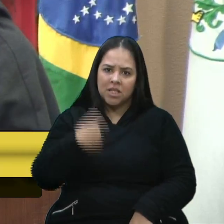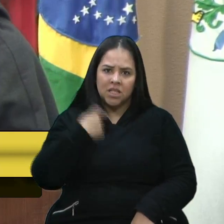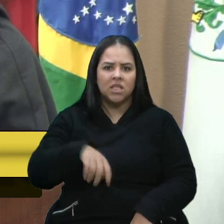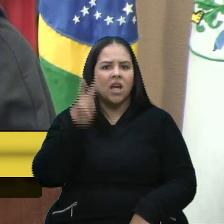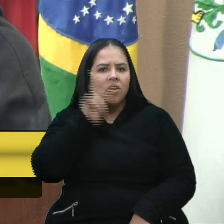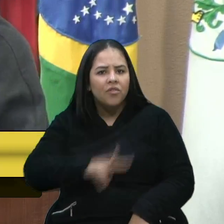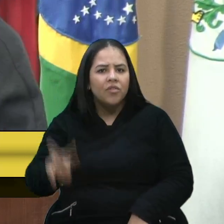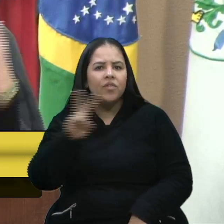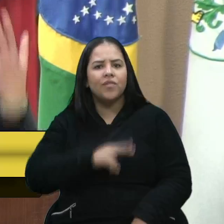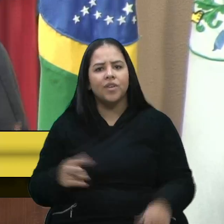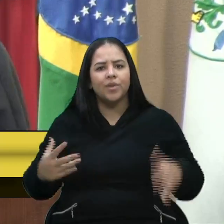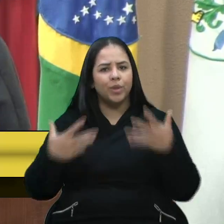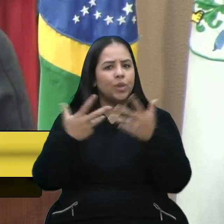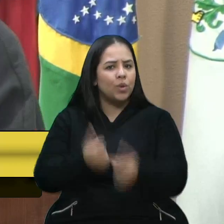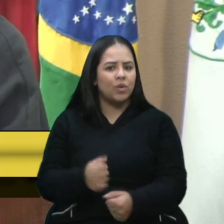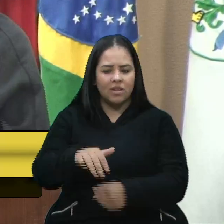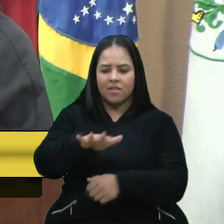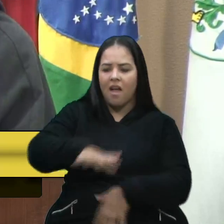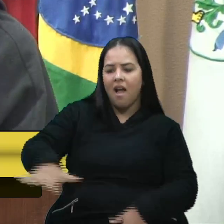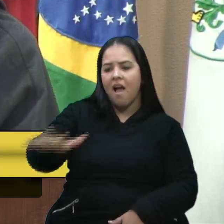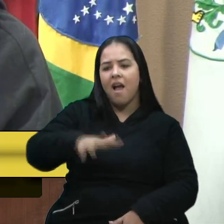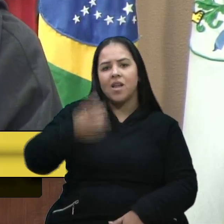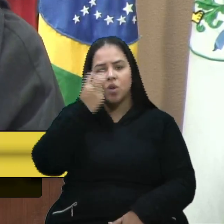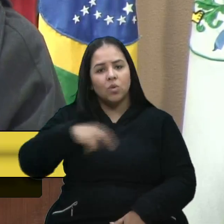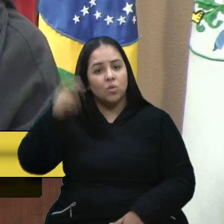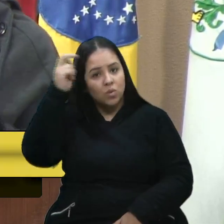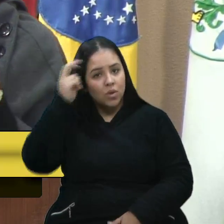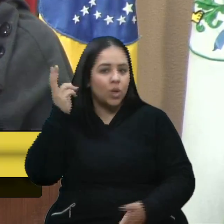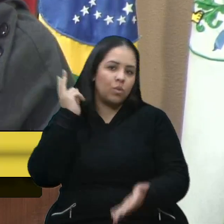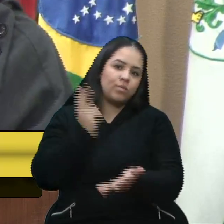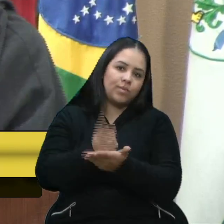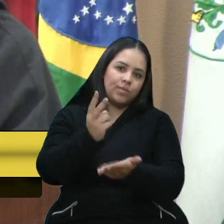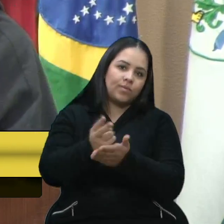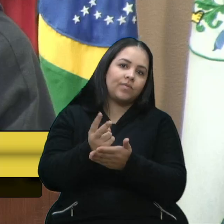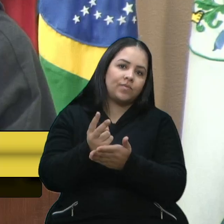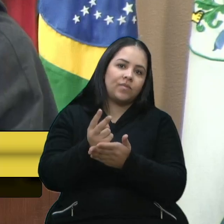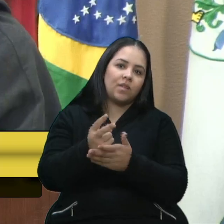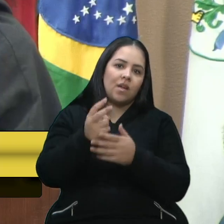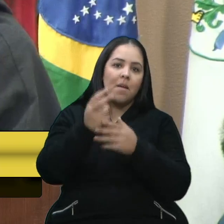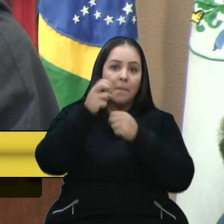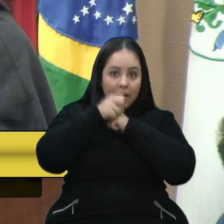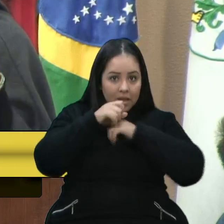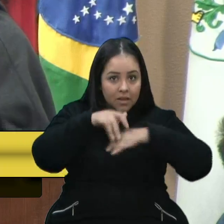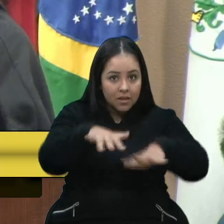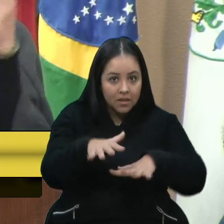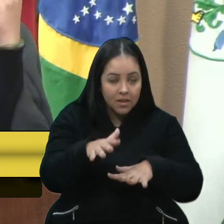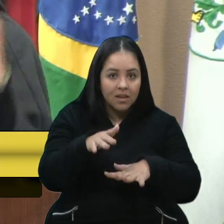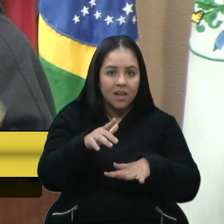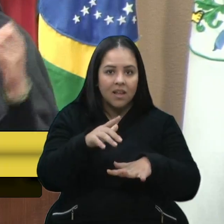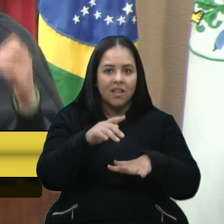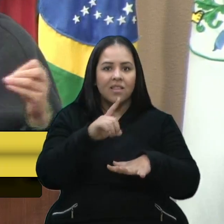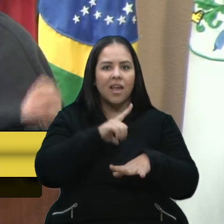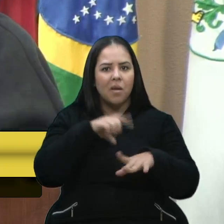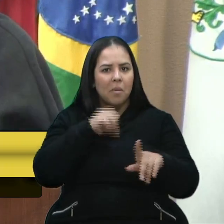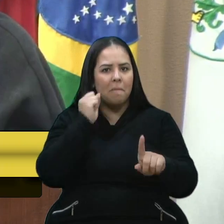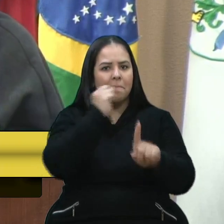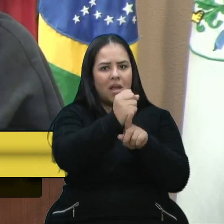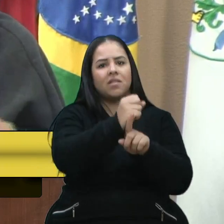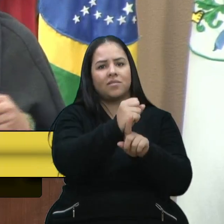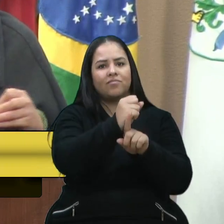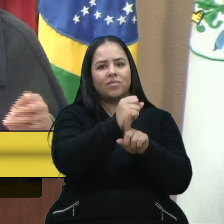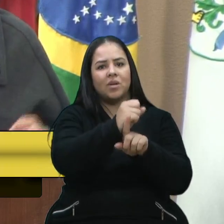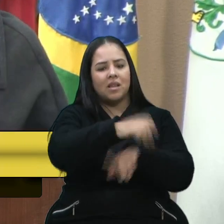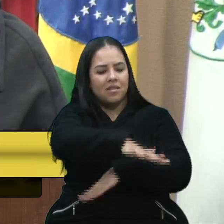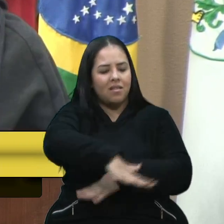da cultura. Então, continuando, a pandemia chegou e impactou diretamente esse